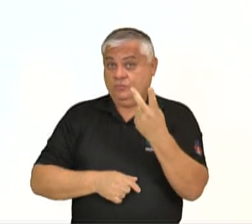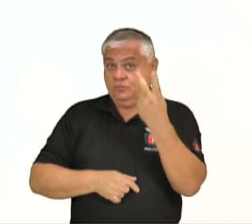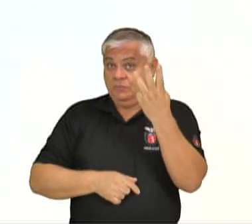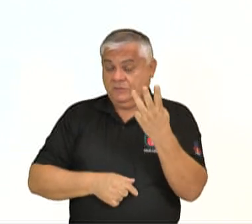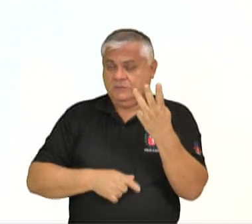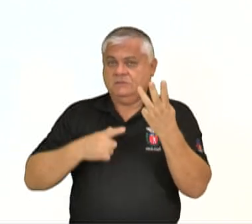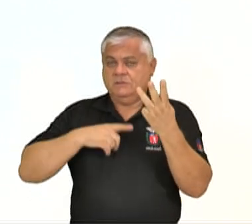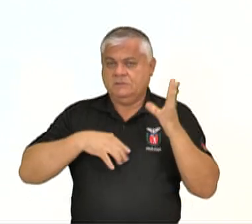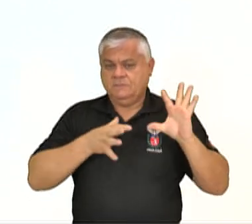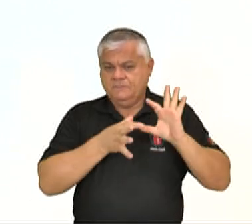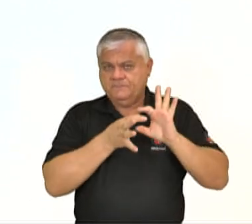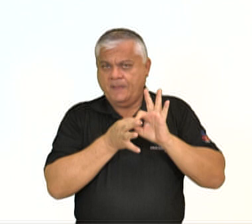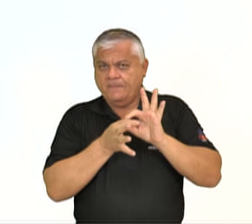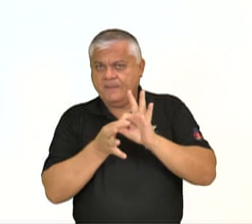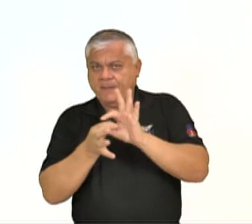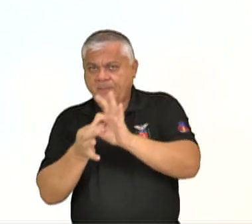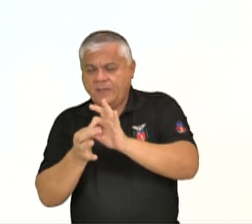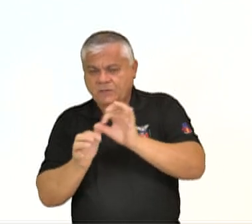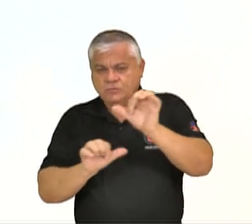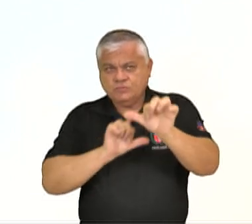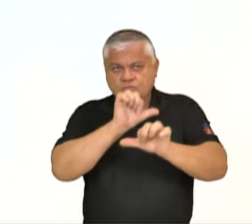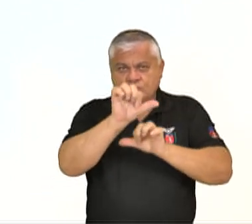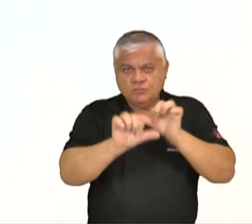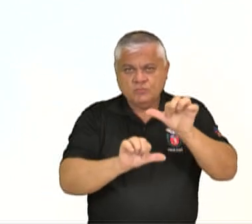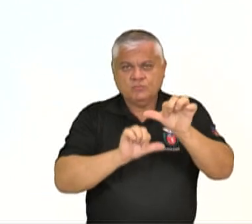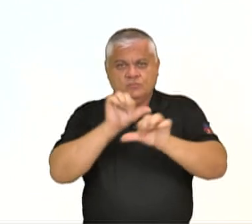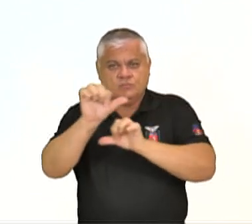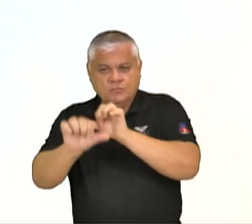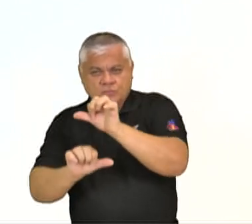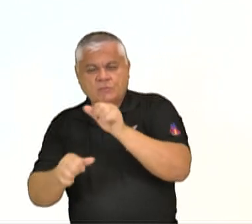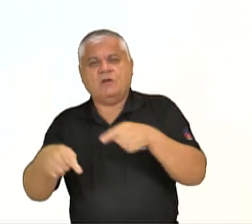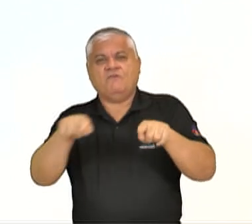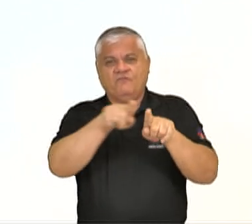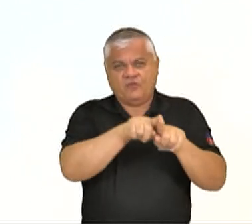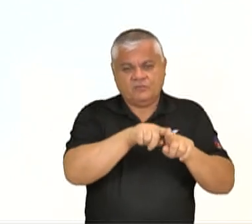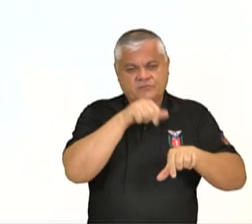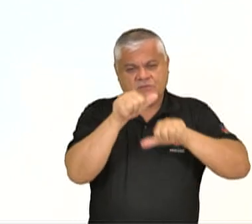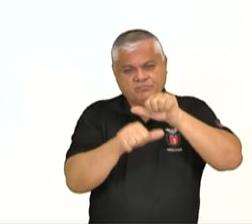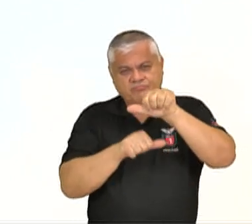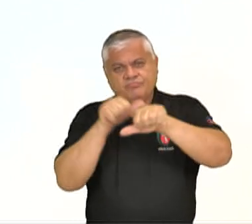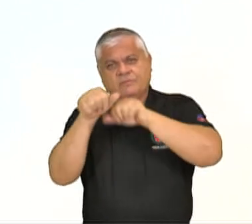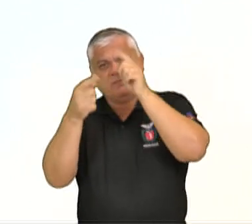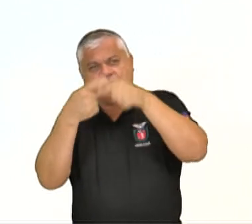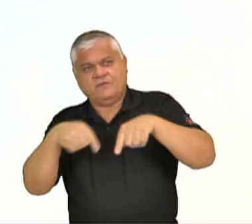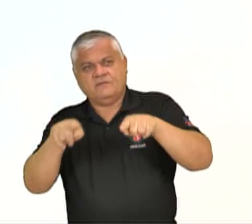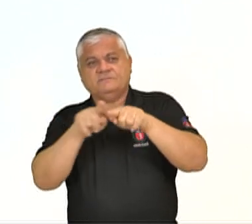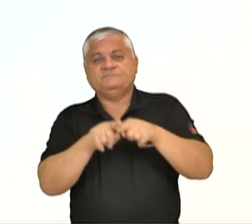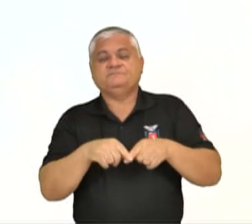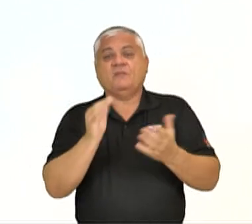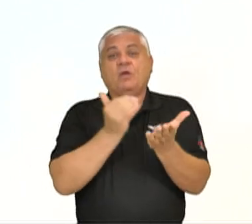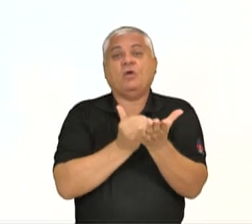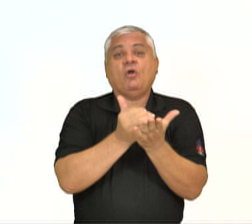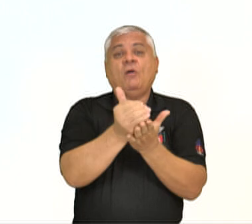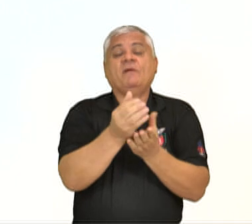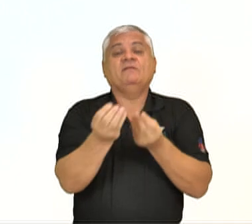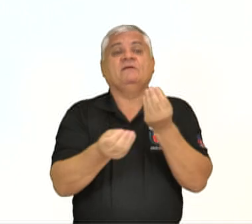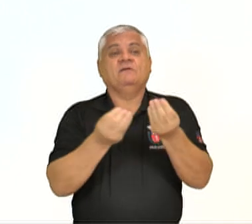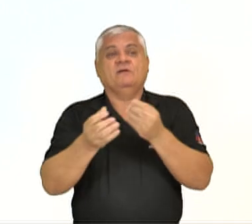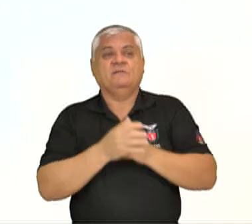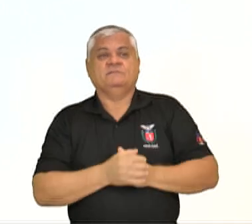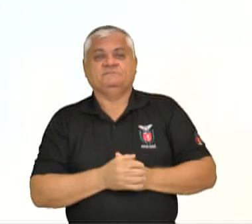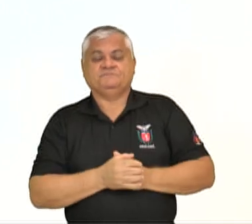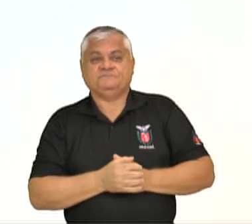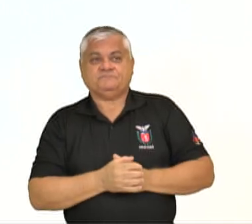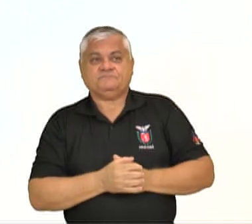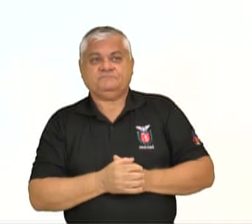se intercalando, que vão se repetindo. Então, a gente começa, vamos entender como que é o movimento,